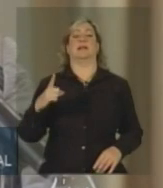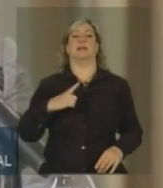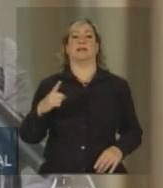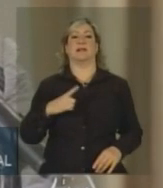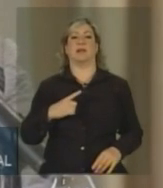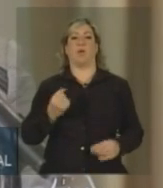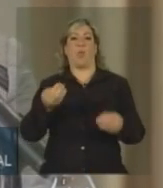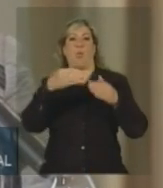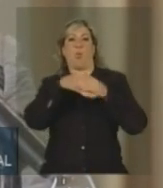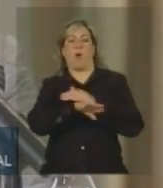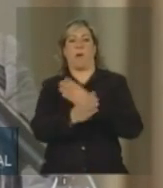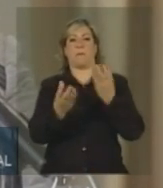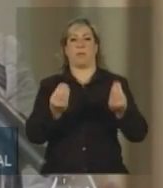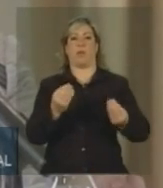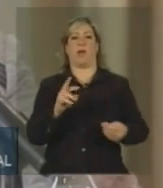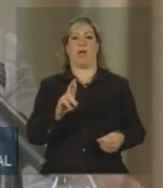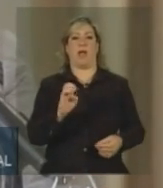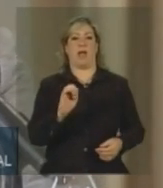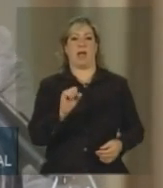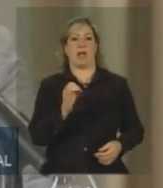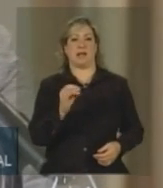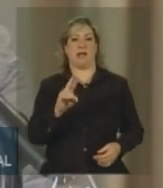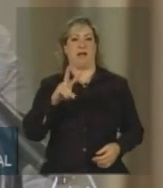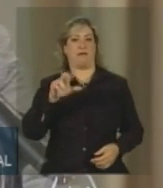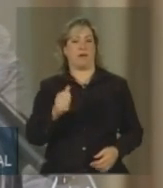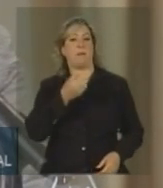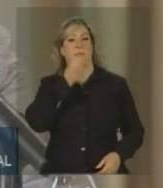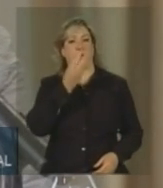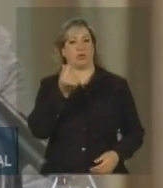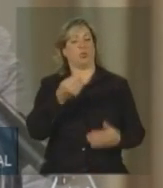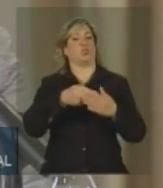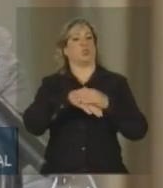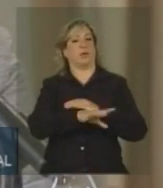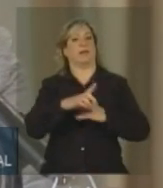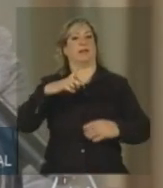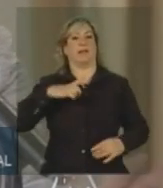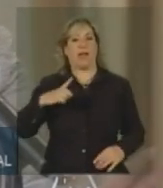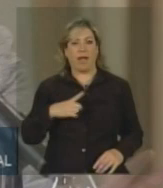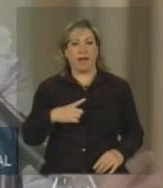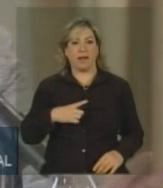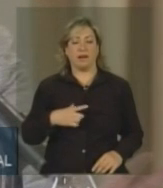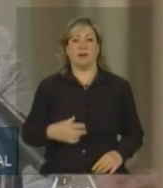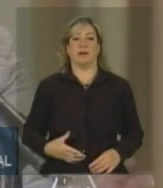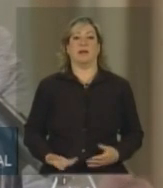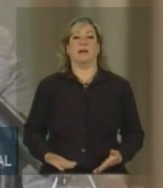acumulação de reservas. E também temos